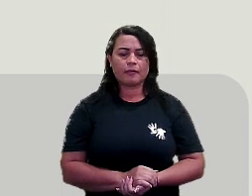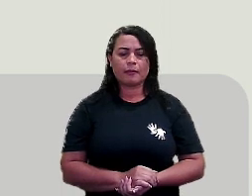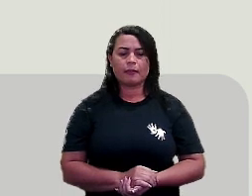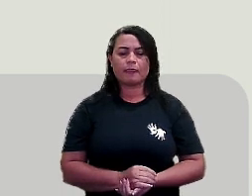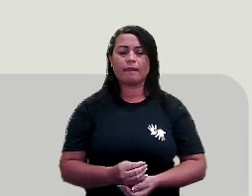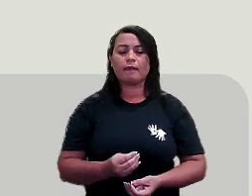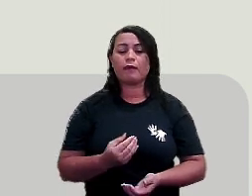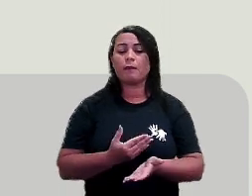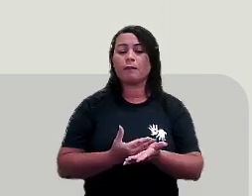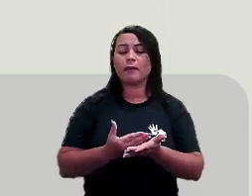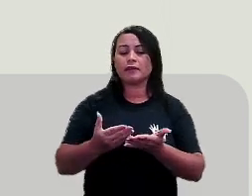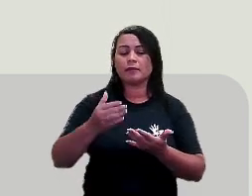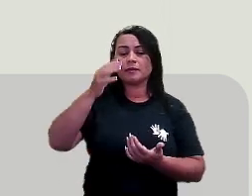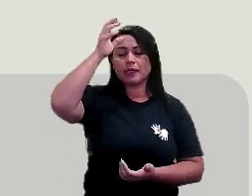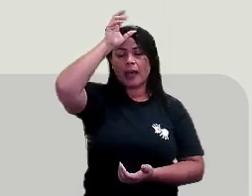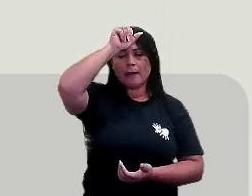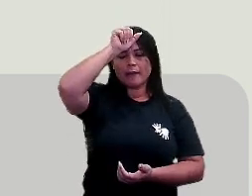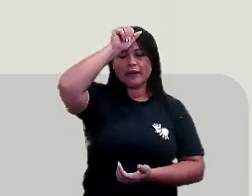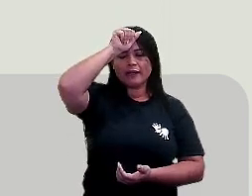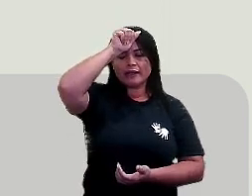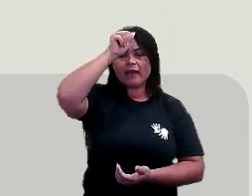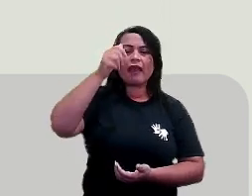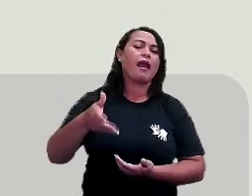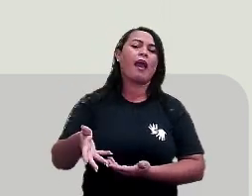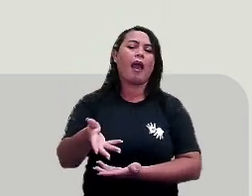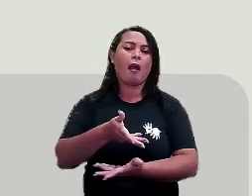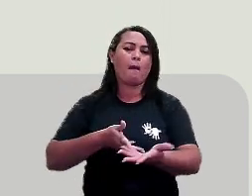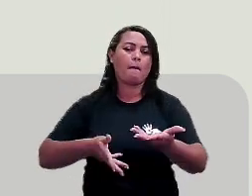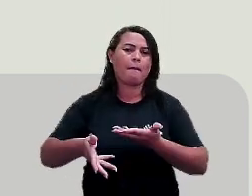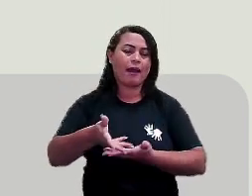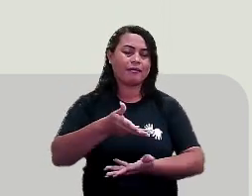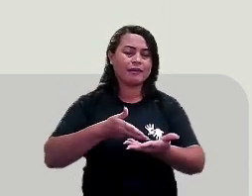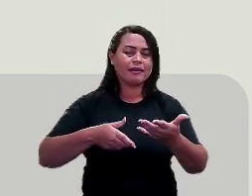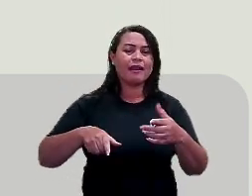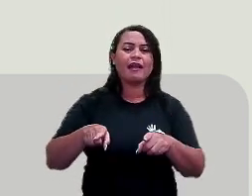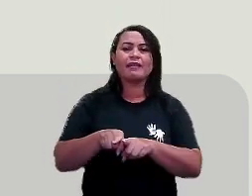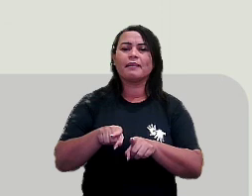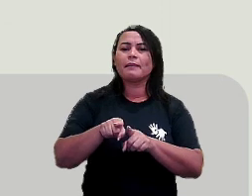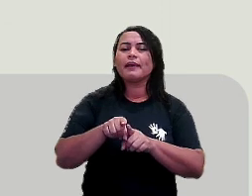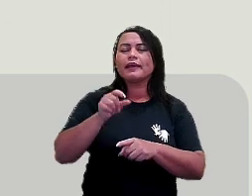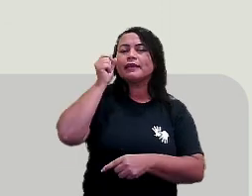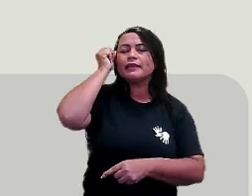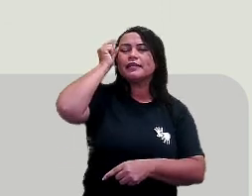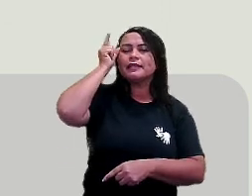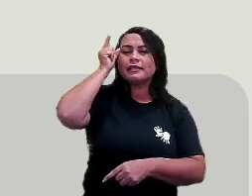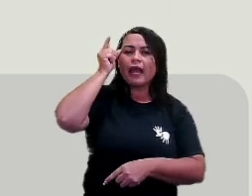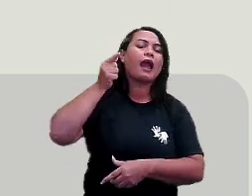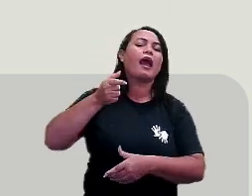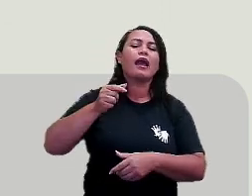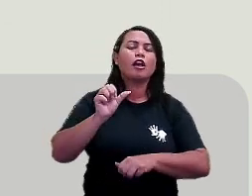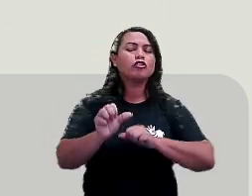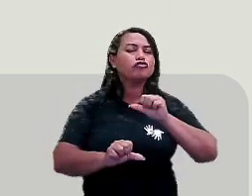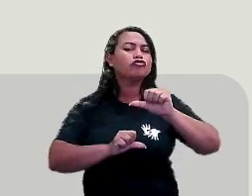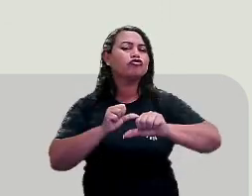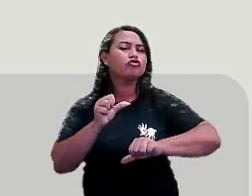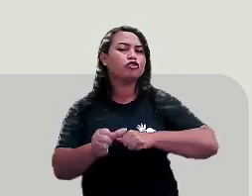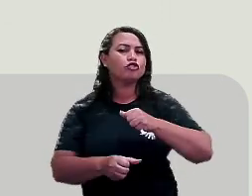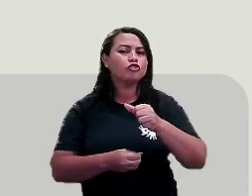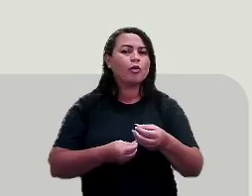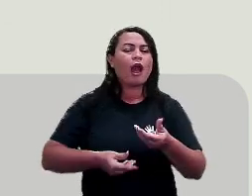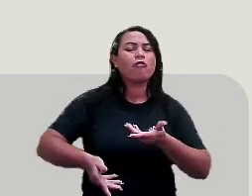Começamos a aprender a compartilhar e trocar ideias. Sim, nós começamos a compartilhar ideias